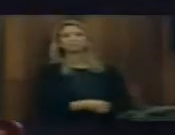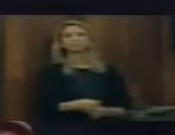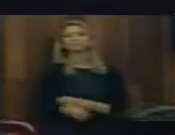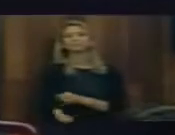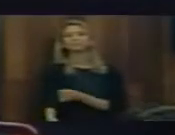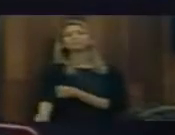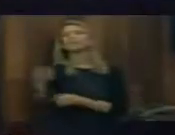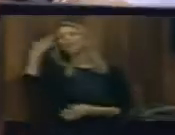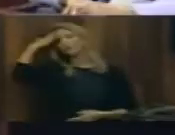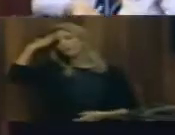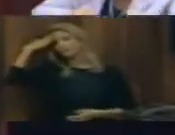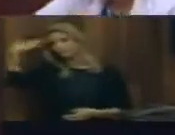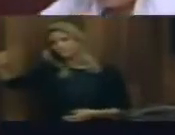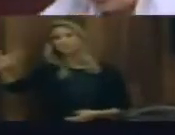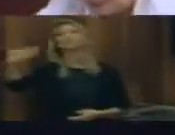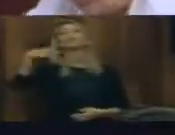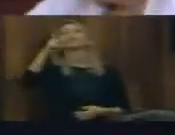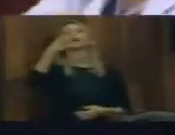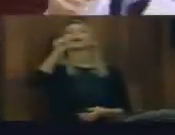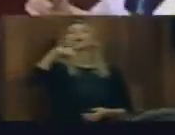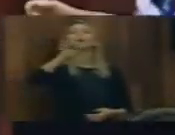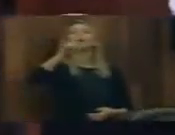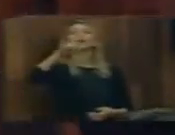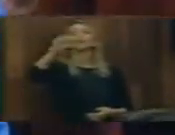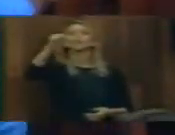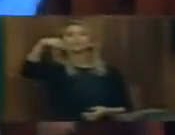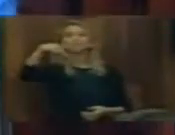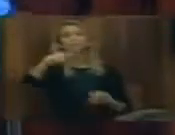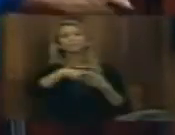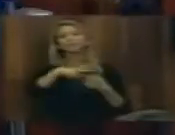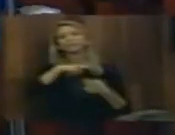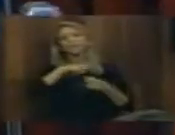Agradecer ao Railan aqui pelo carinho,